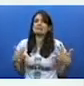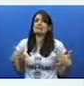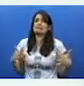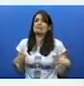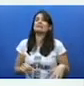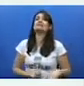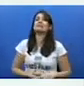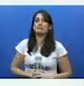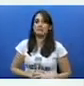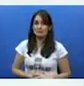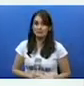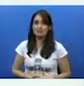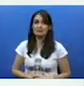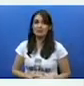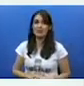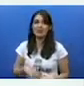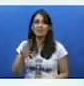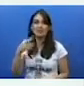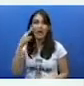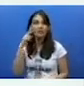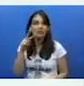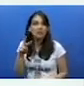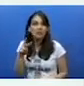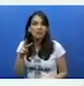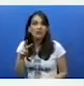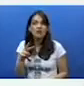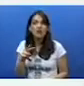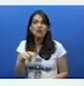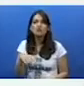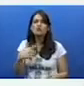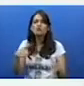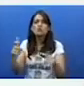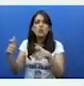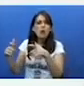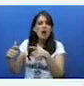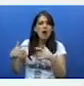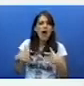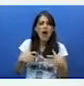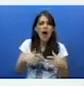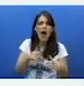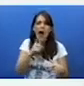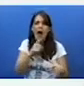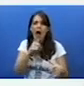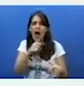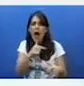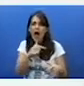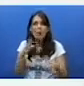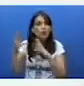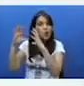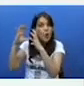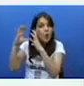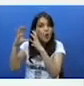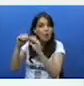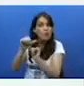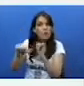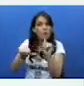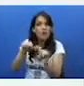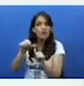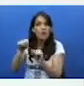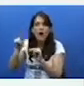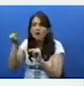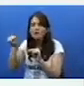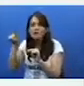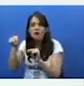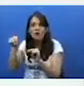cocô. Eu já vi alguns lugares em barraquinhas que ao invés de água de coco, colocaram o acento. Olha o que